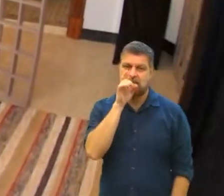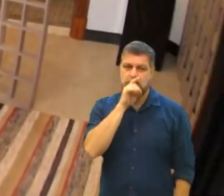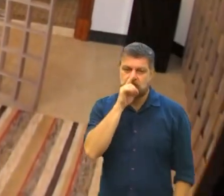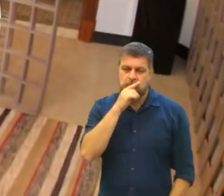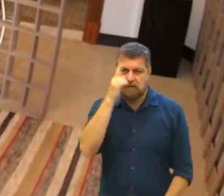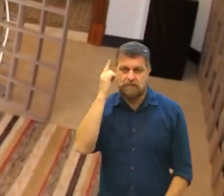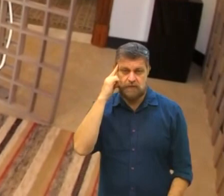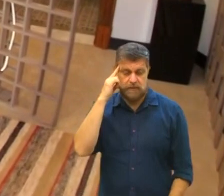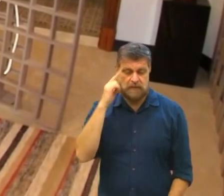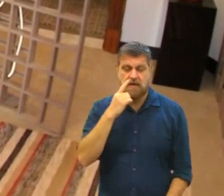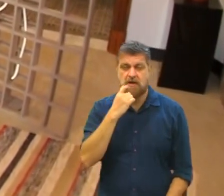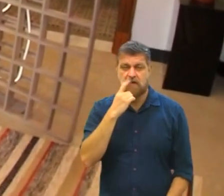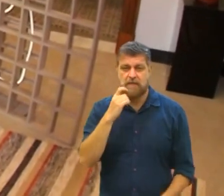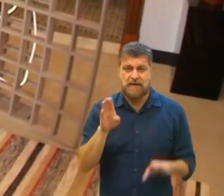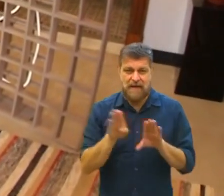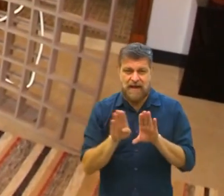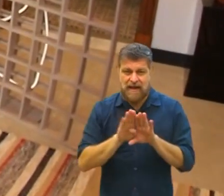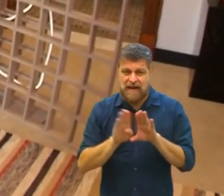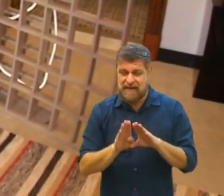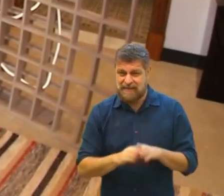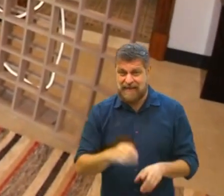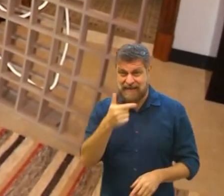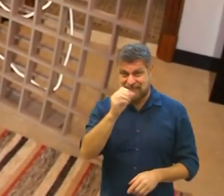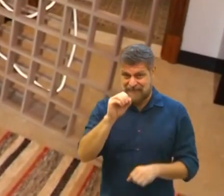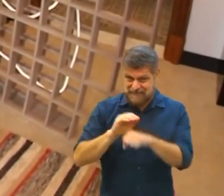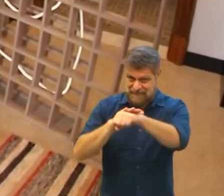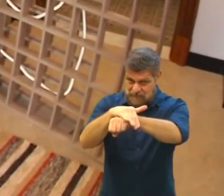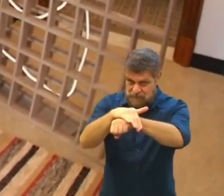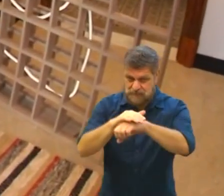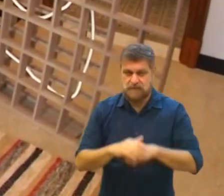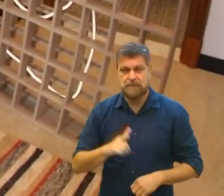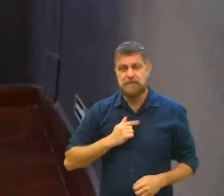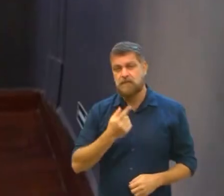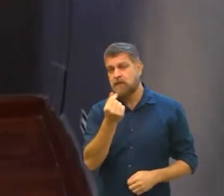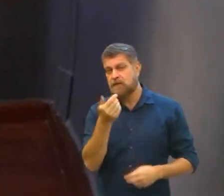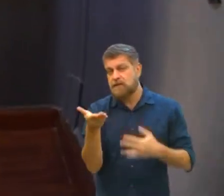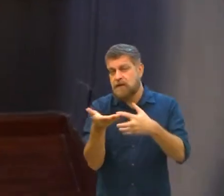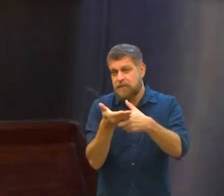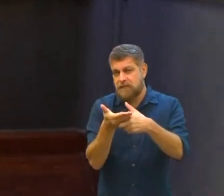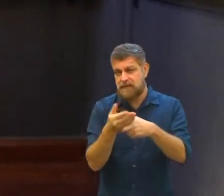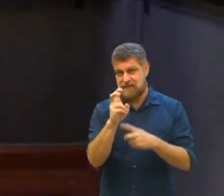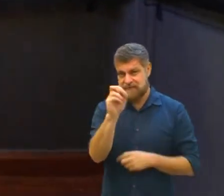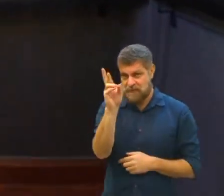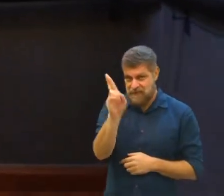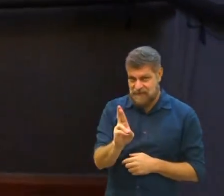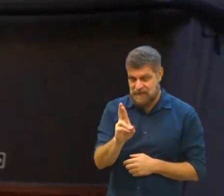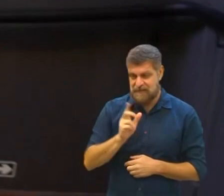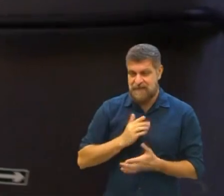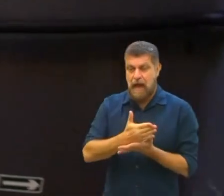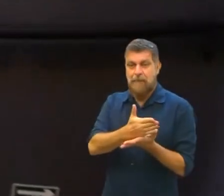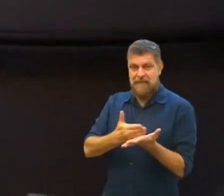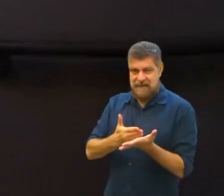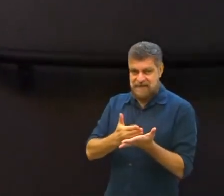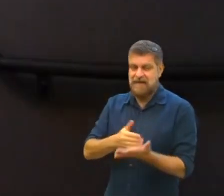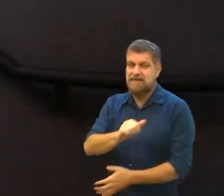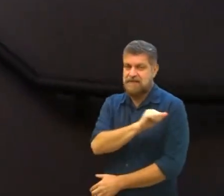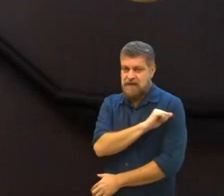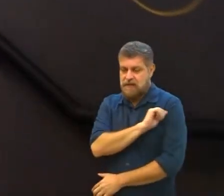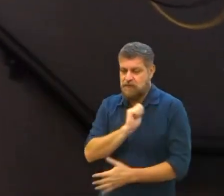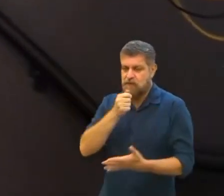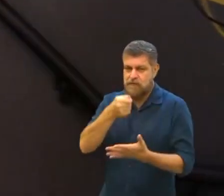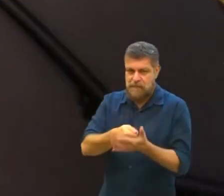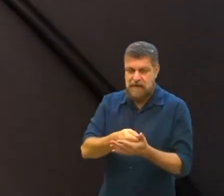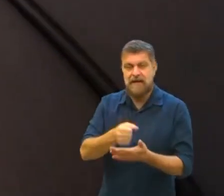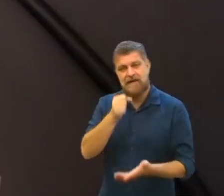domingos e feriados, do 12h30 até 22 horas. Os ingressos custam até R$ 50, com meia entrada